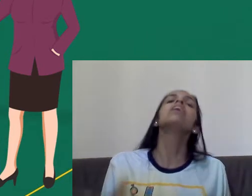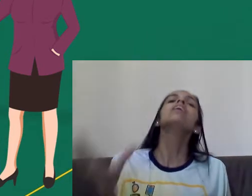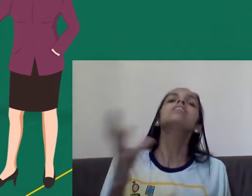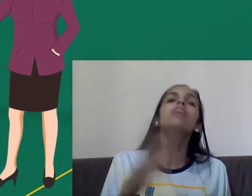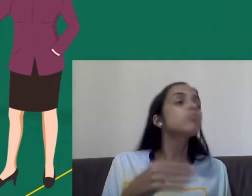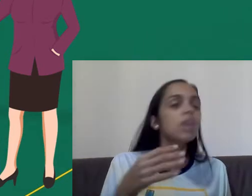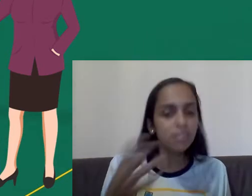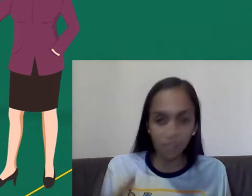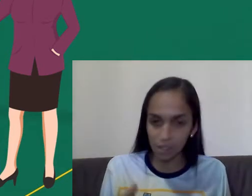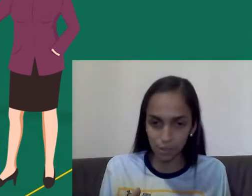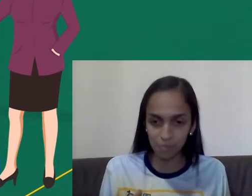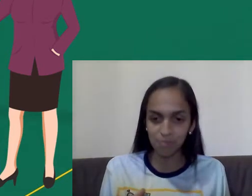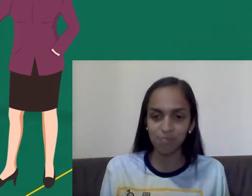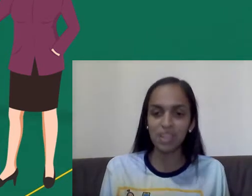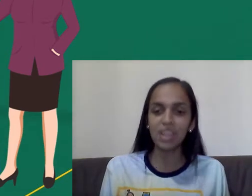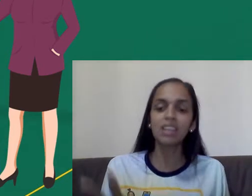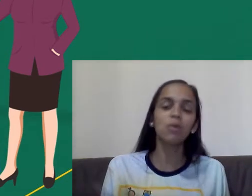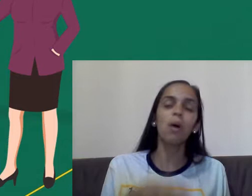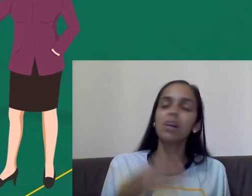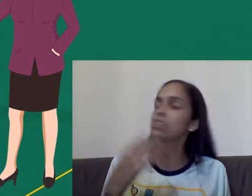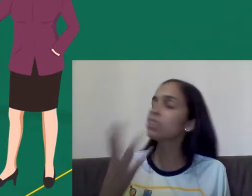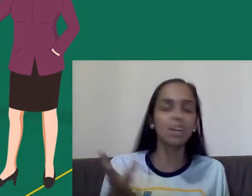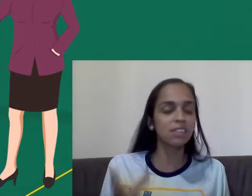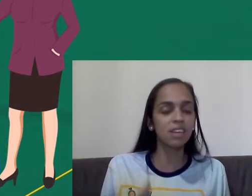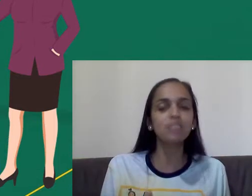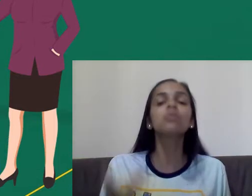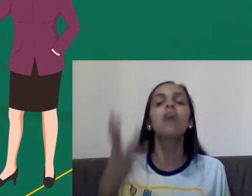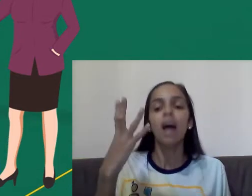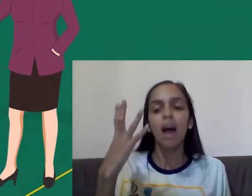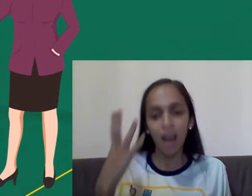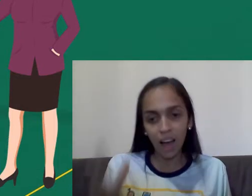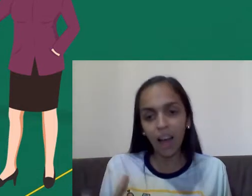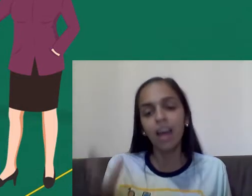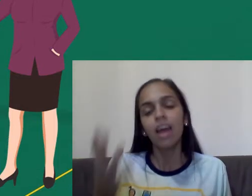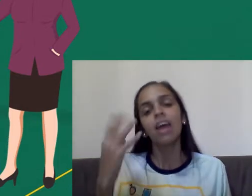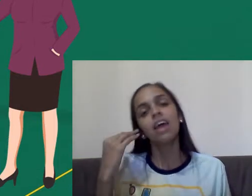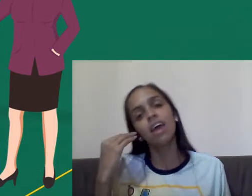pessoas, não tem acesso, né? Quase não tem acesso